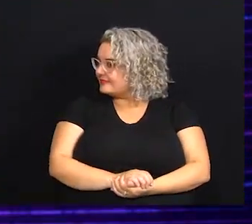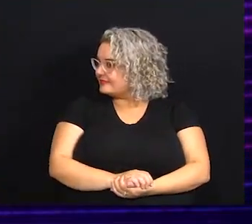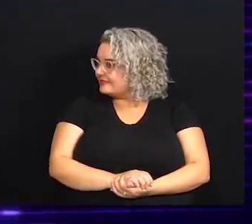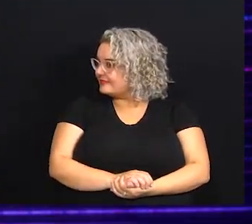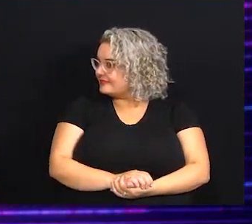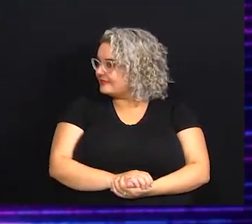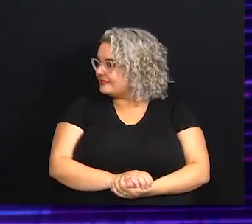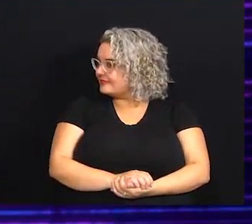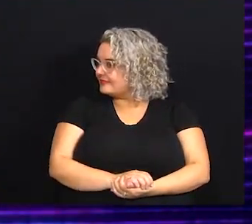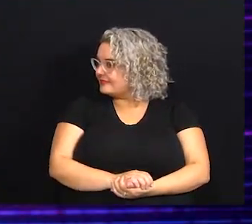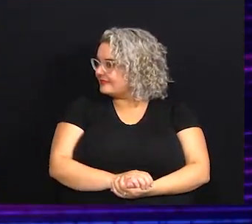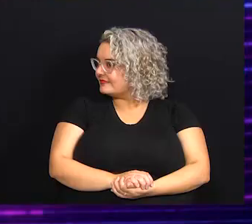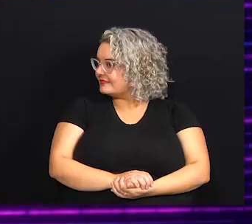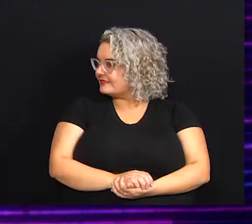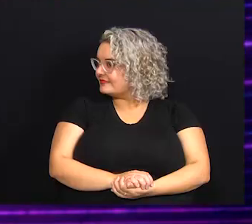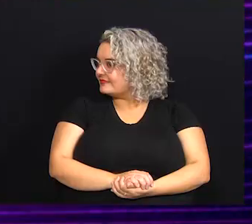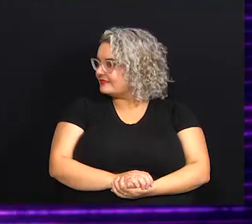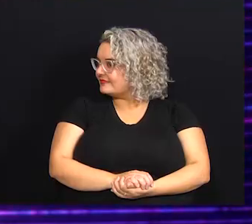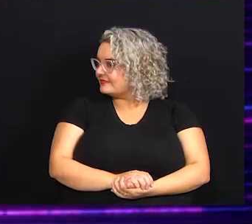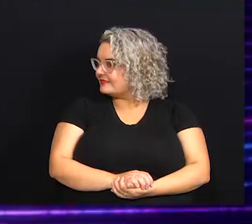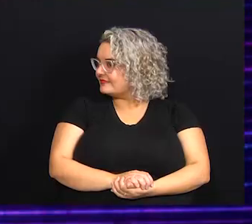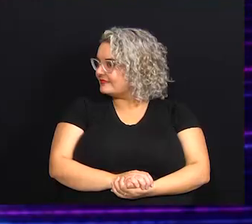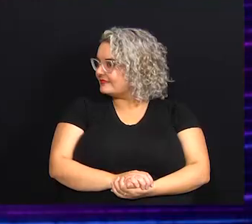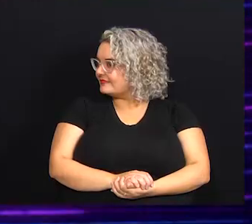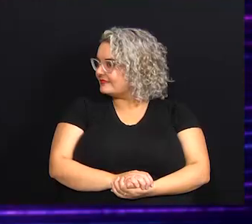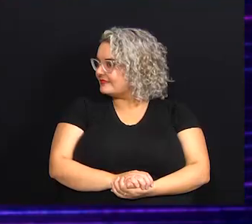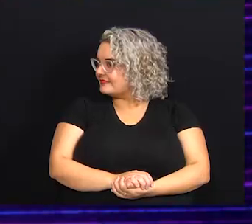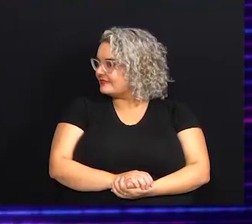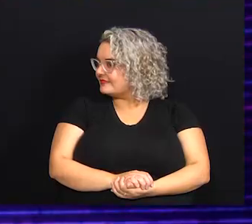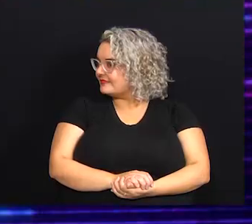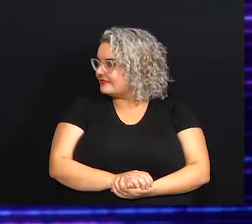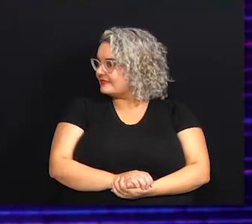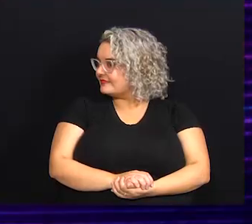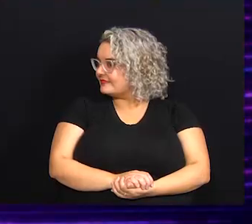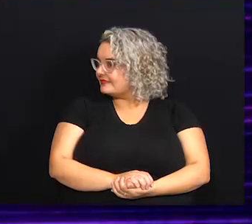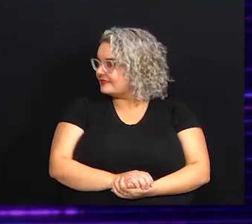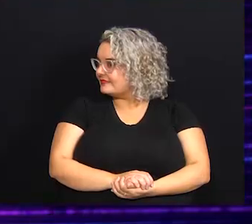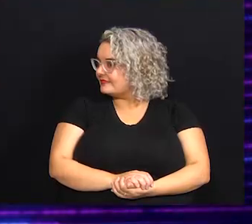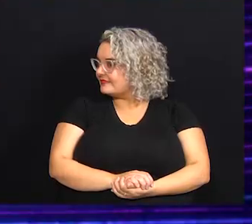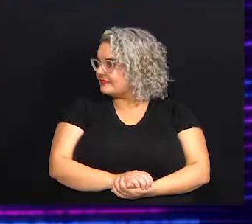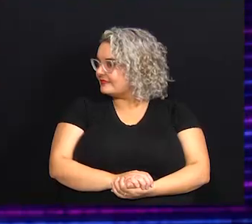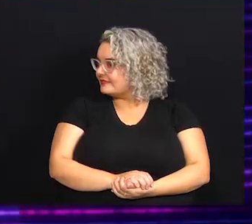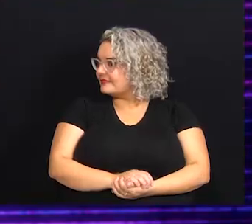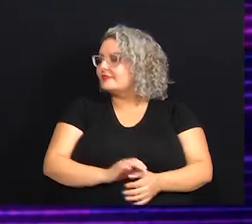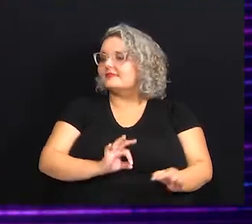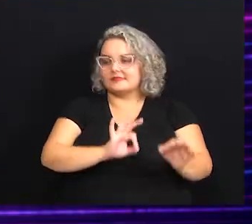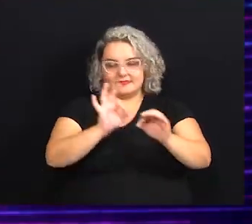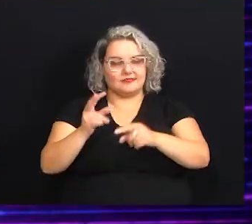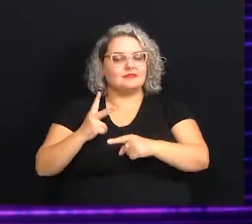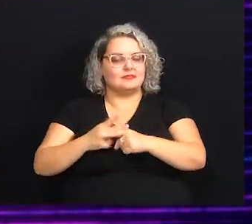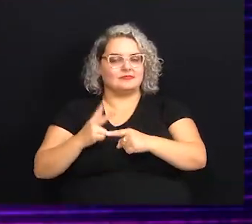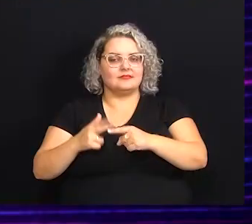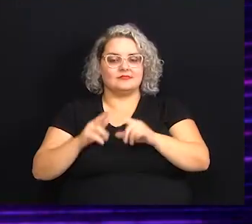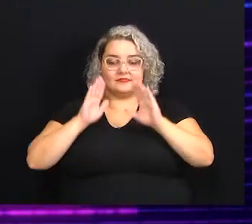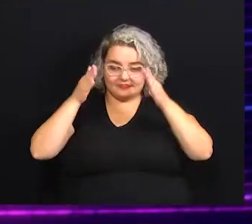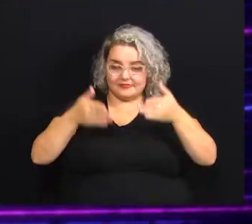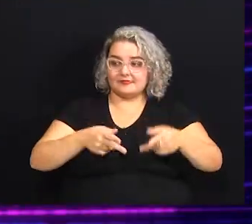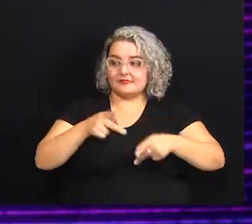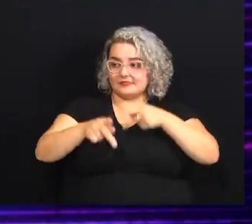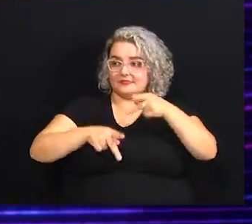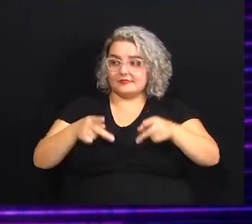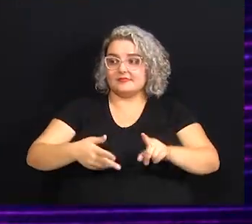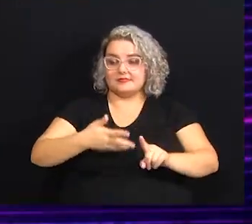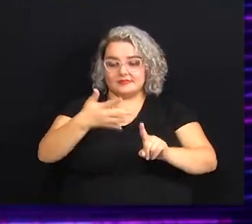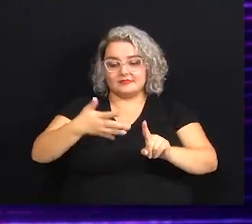@vpagli_books. E eu também tô na Twitch, onde eu assisto séries muitas vezes voltada para o público LGBT e faço